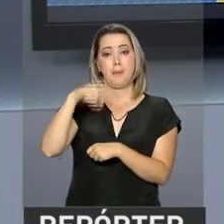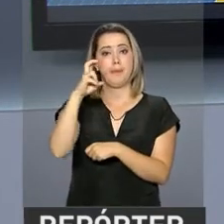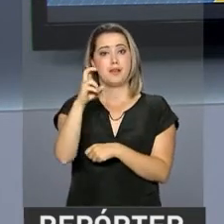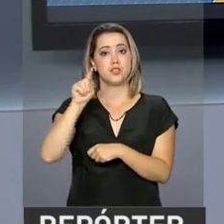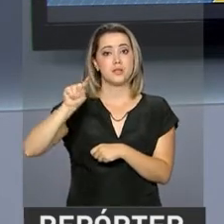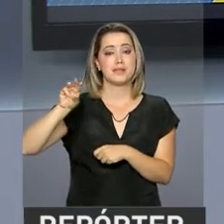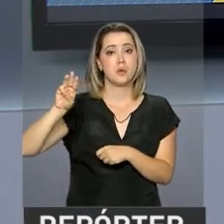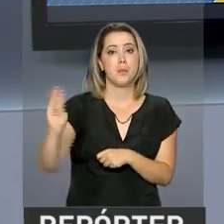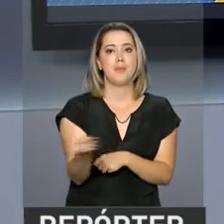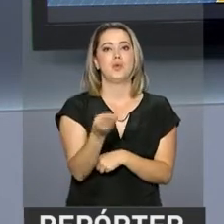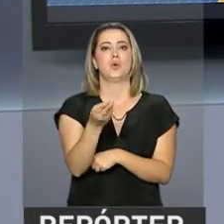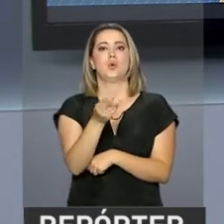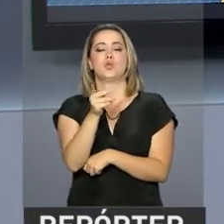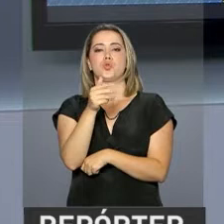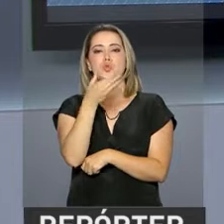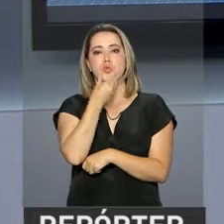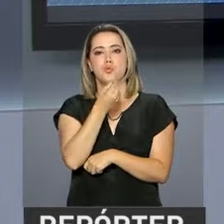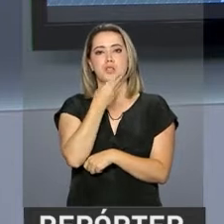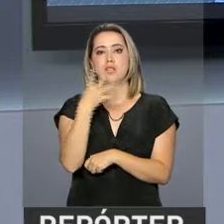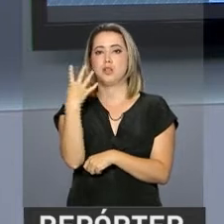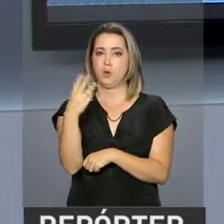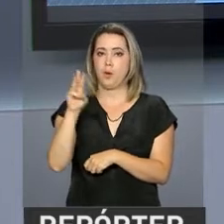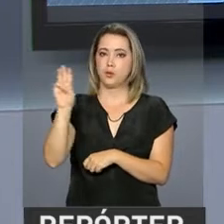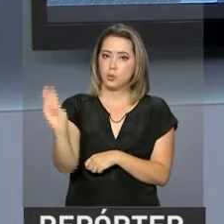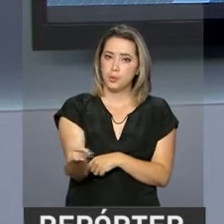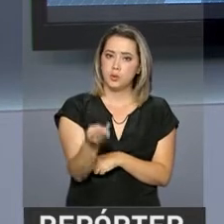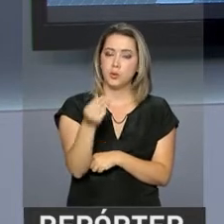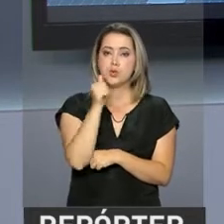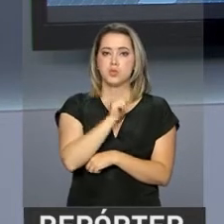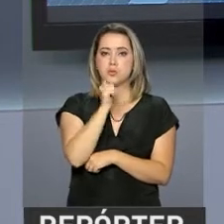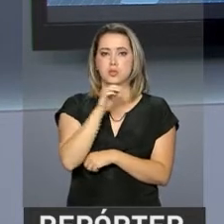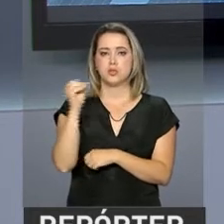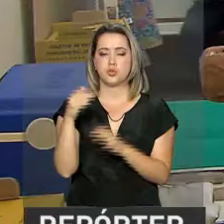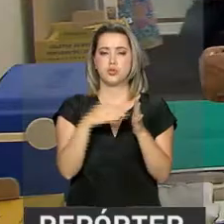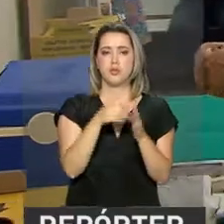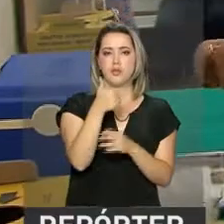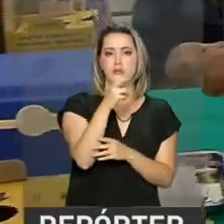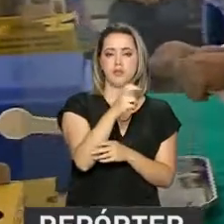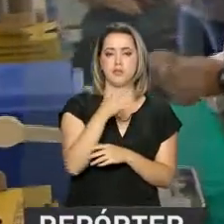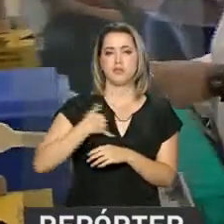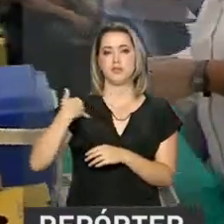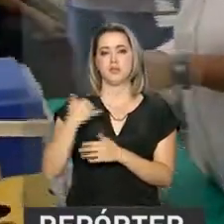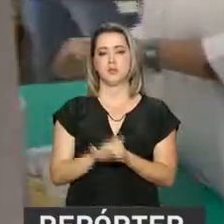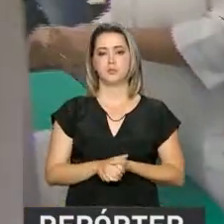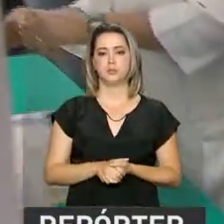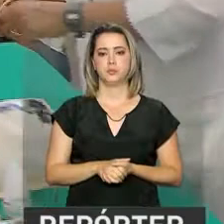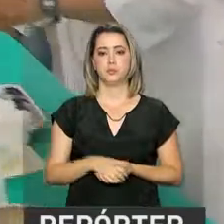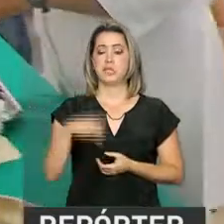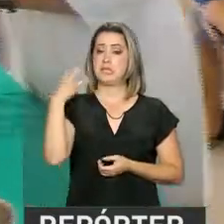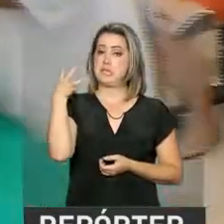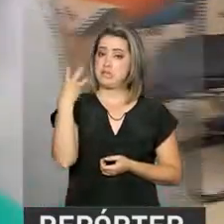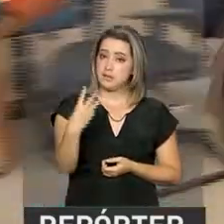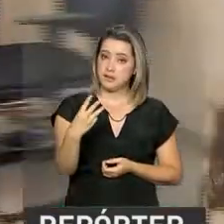meninos e quatro milhões e meio de meninas entre 9 e 15 anos três milhões